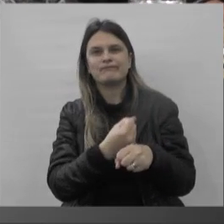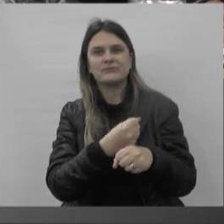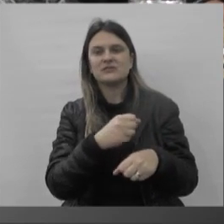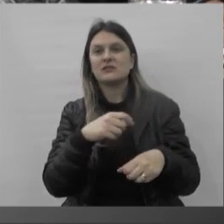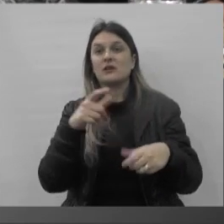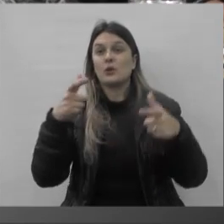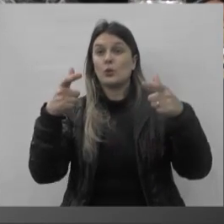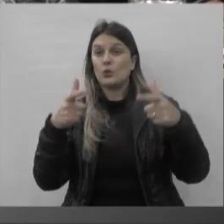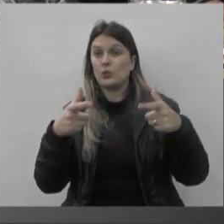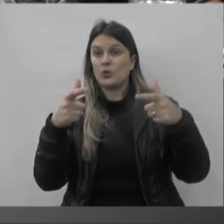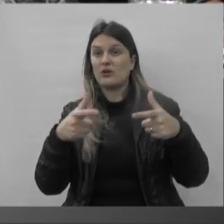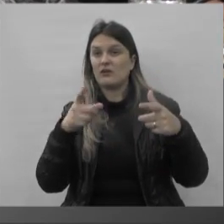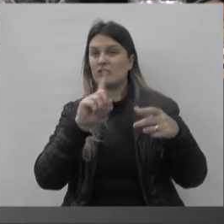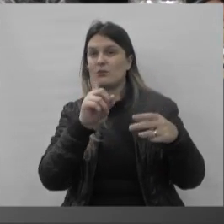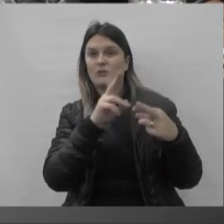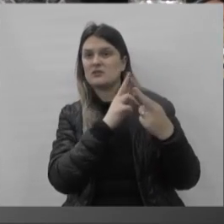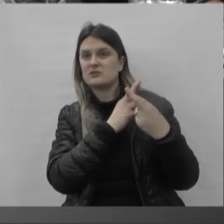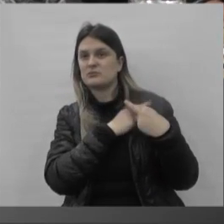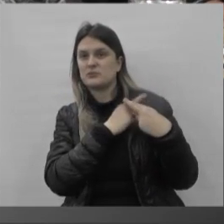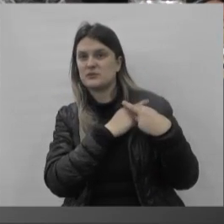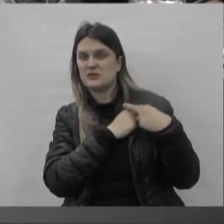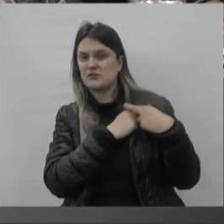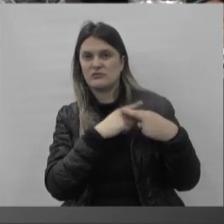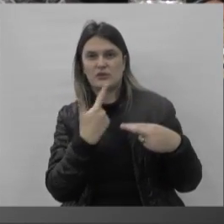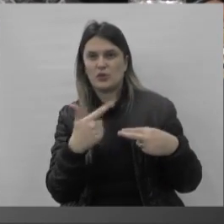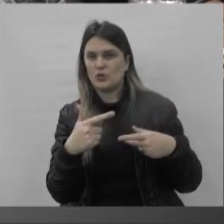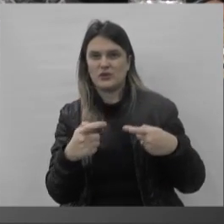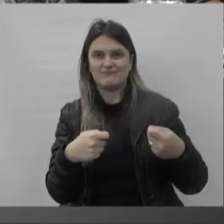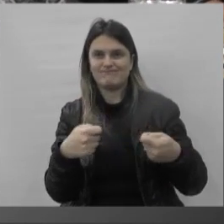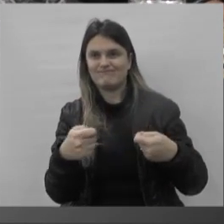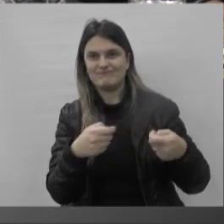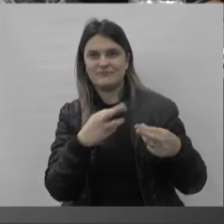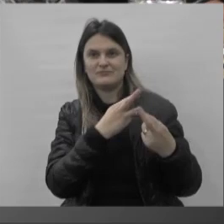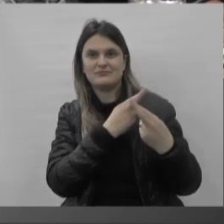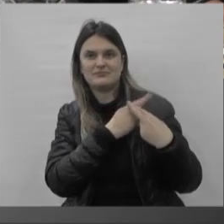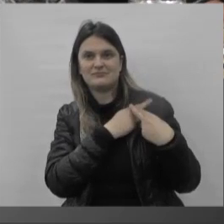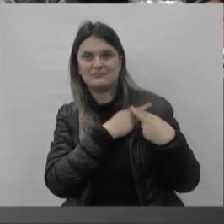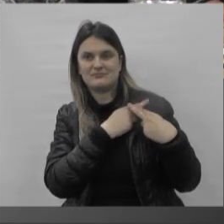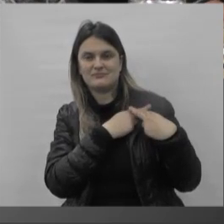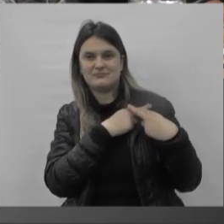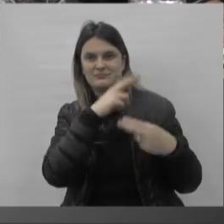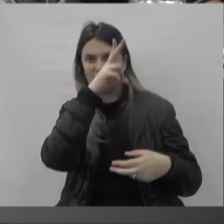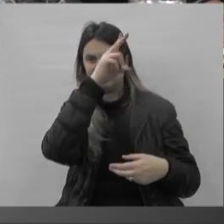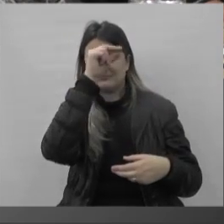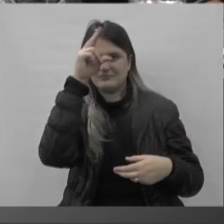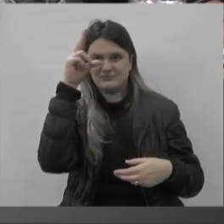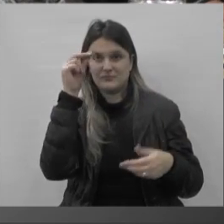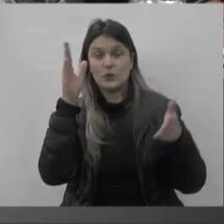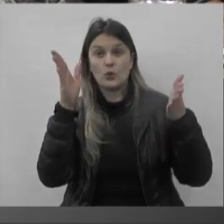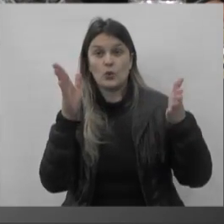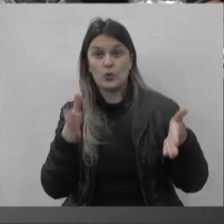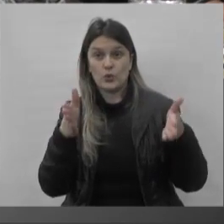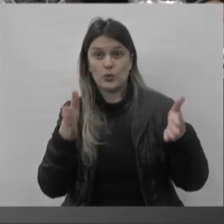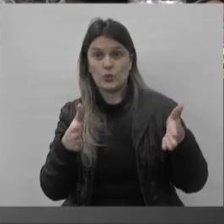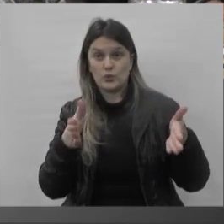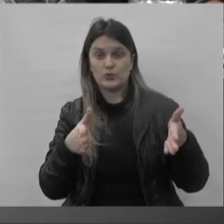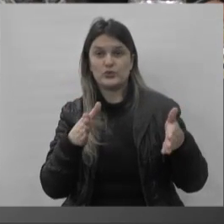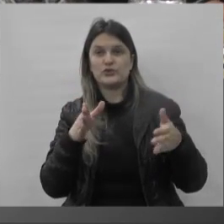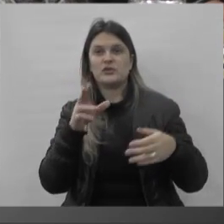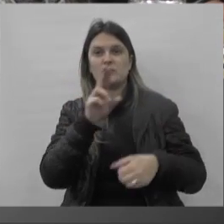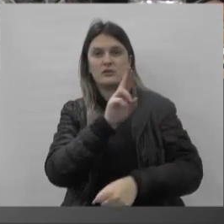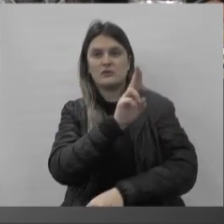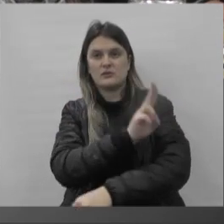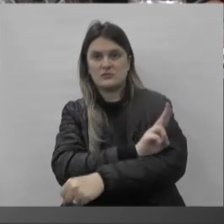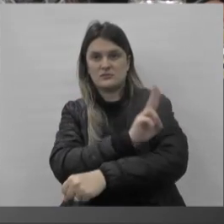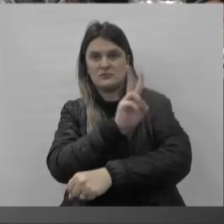Uma instituição não é responsável, ele não está sobre a responsabilidade da prefeitura. Hoje é uma instituição de ensino aí que